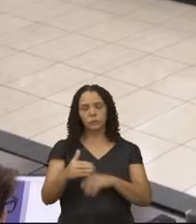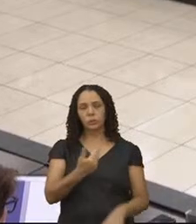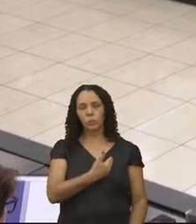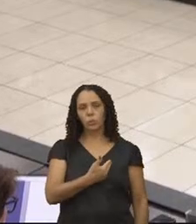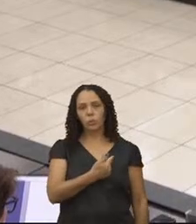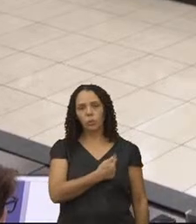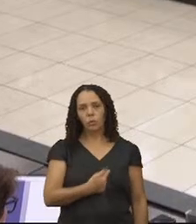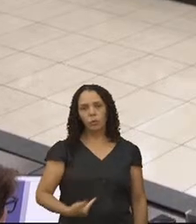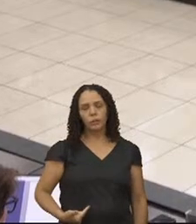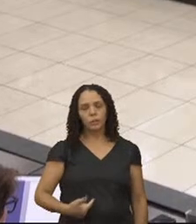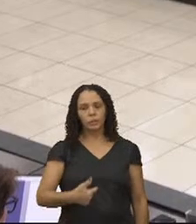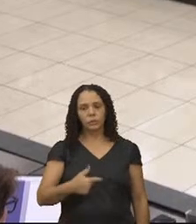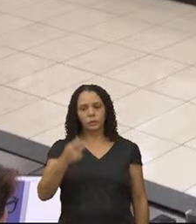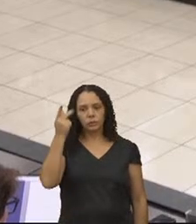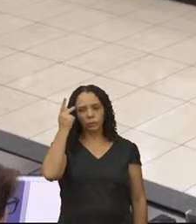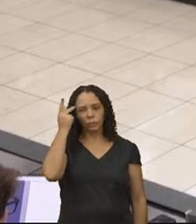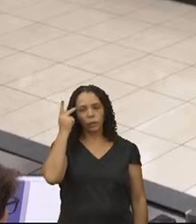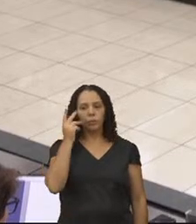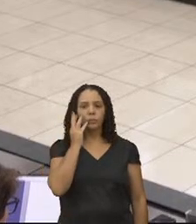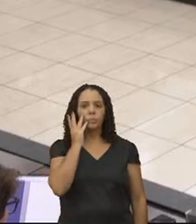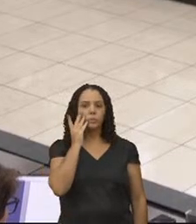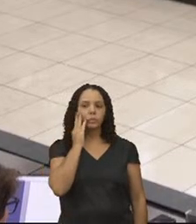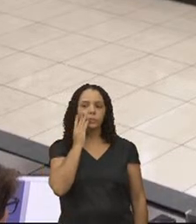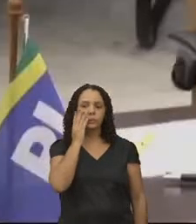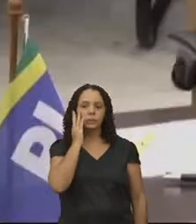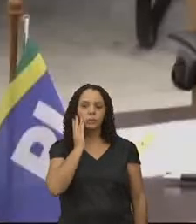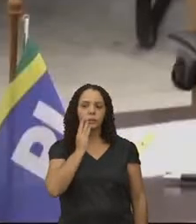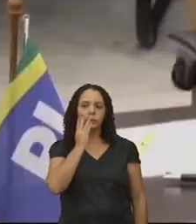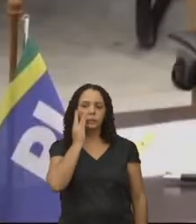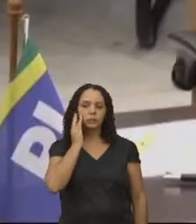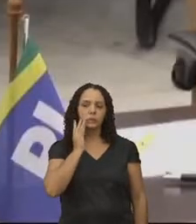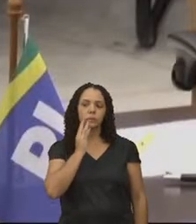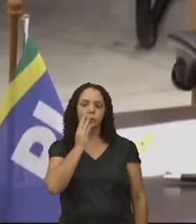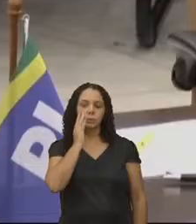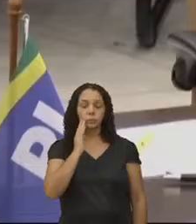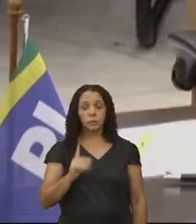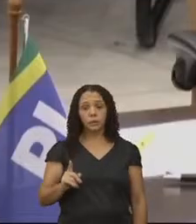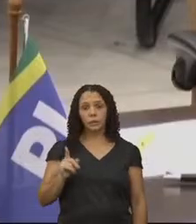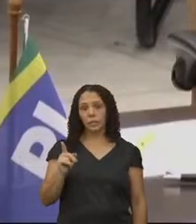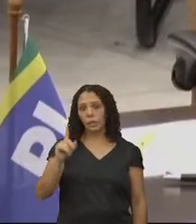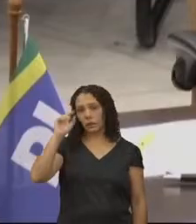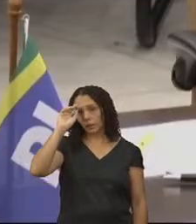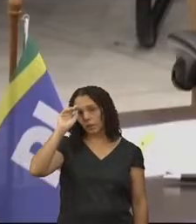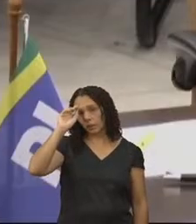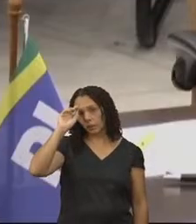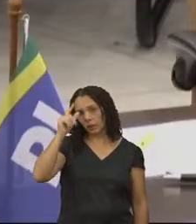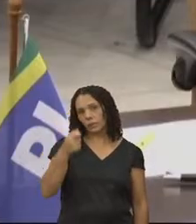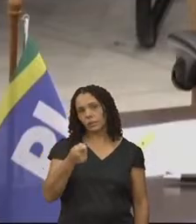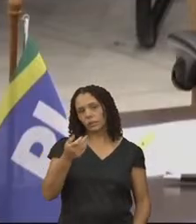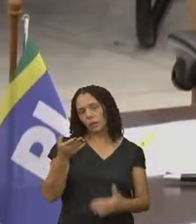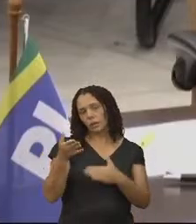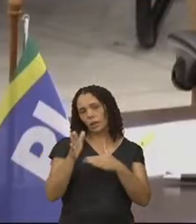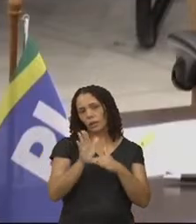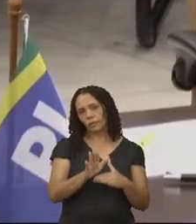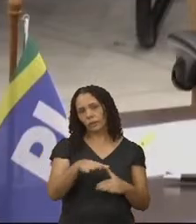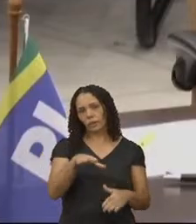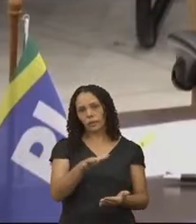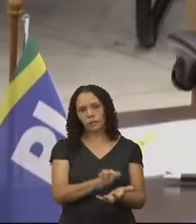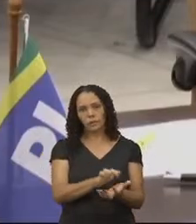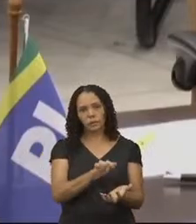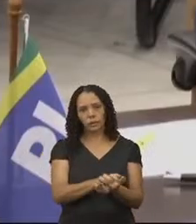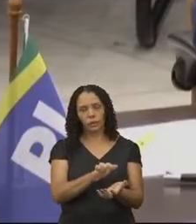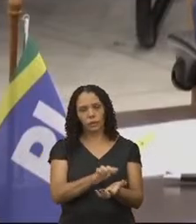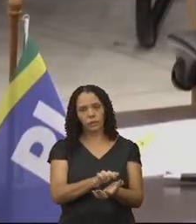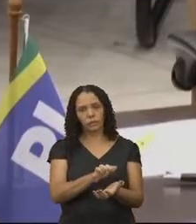Paulo, Tarcísio Gomes de Freitas, que ele tome essa providência na cidade de Jacareí